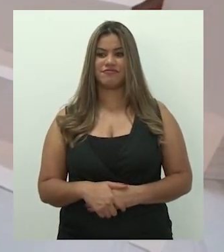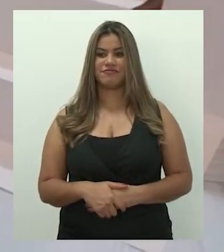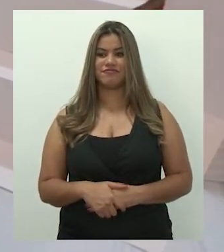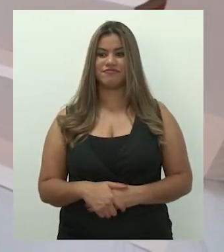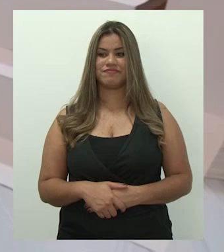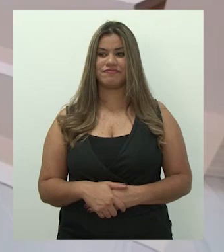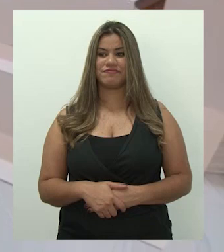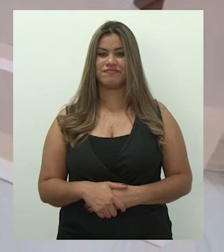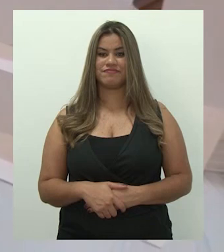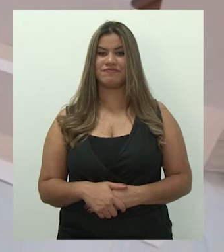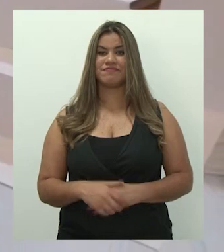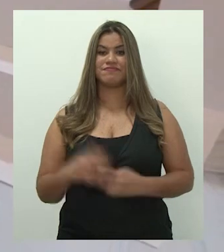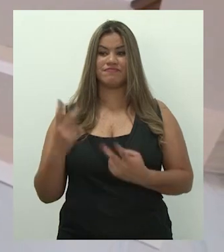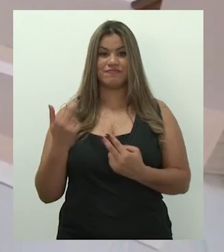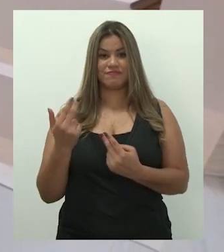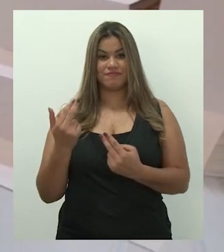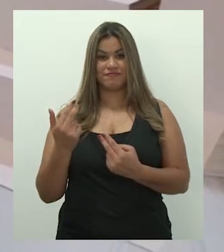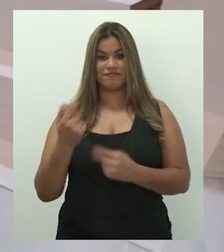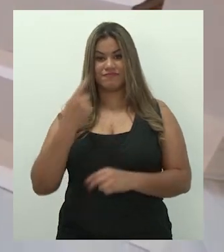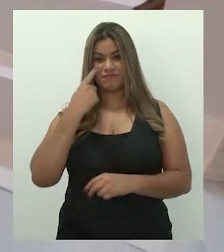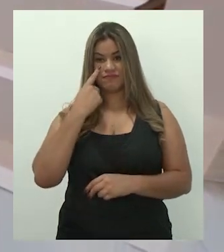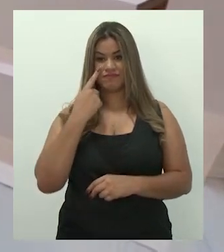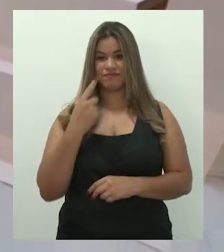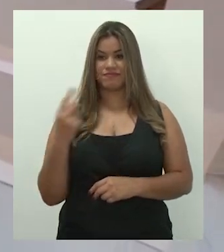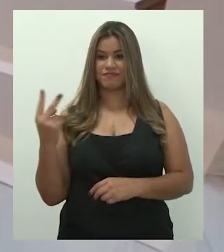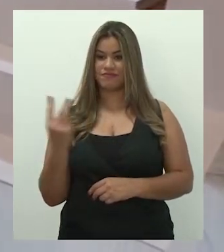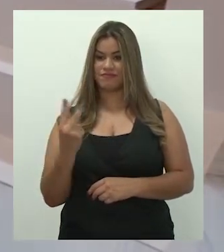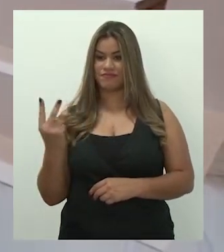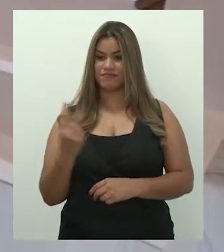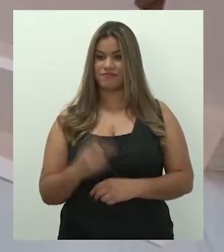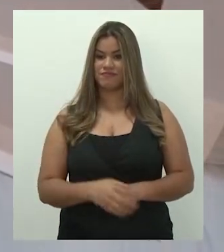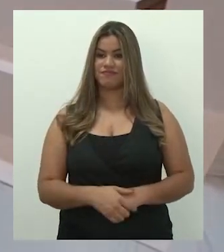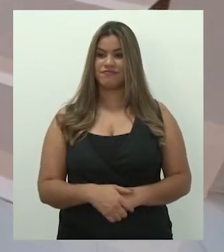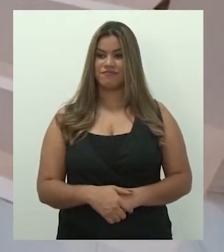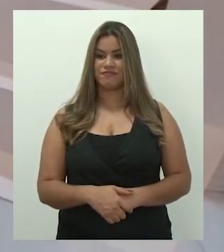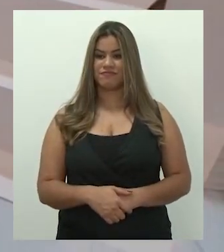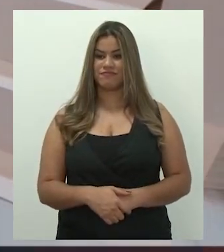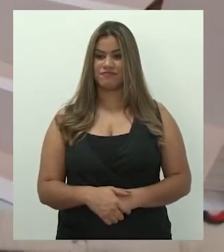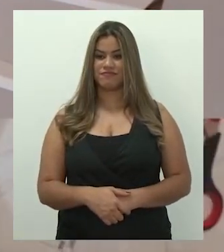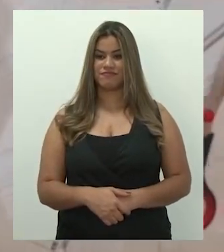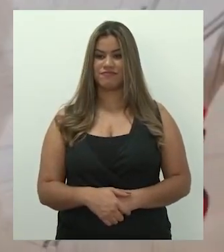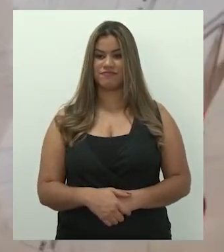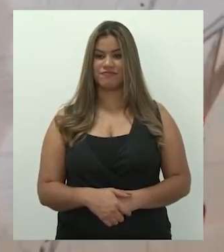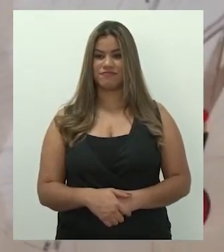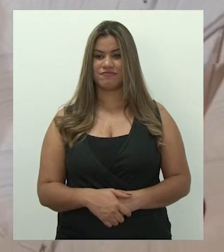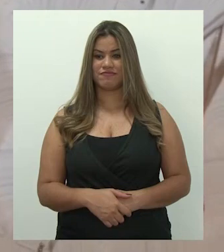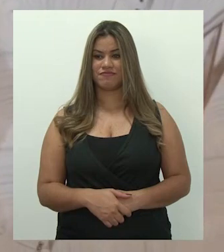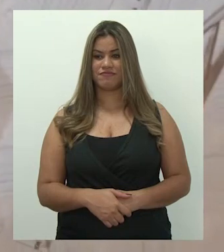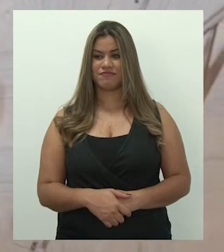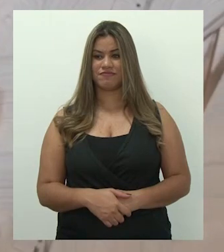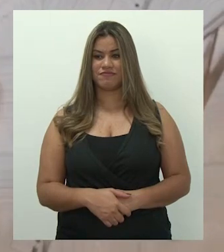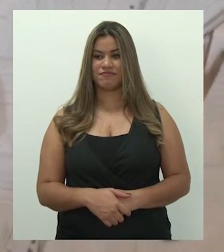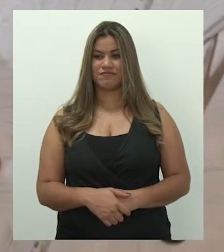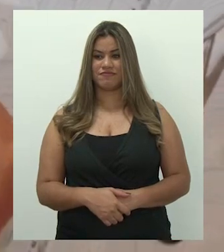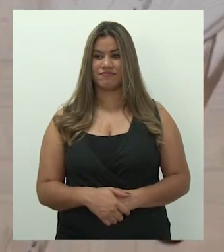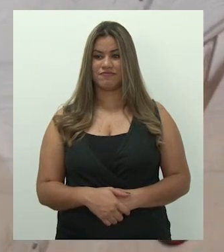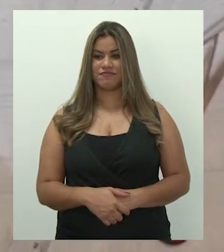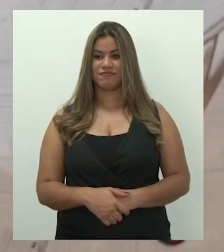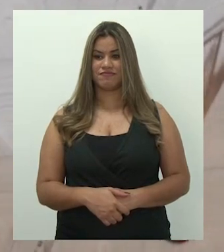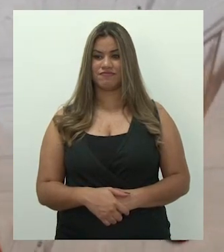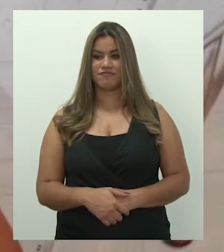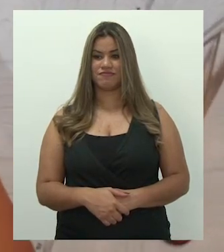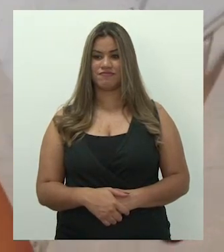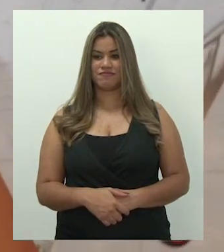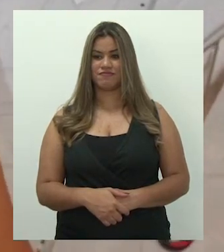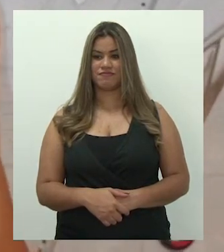exatamente igual. Dá uma olhada. Aquele que a gente apresentou no começo da nossa